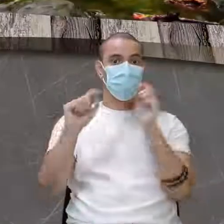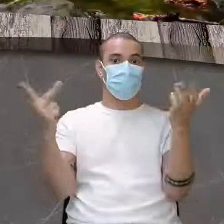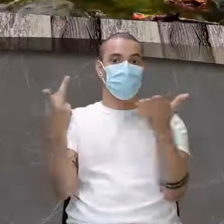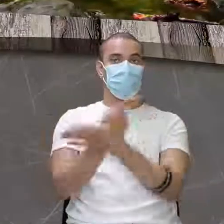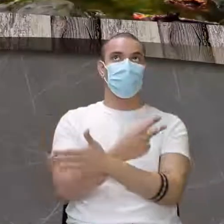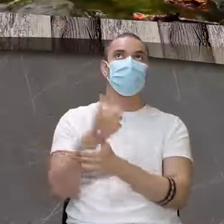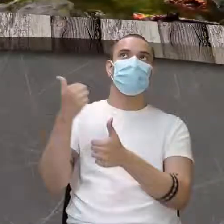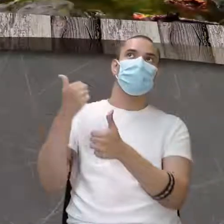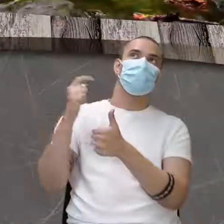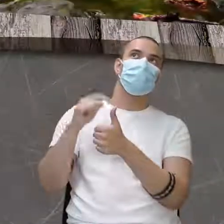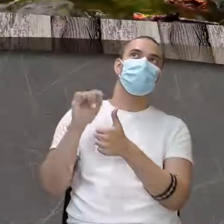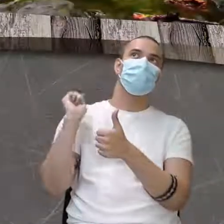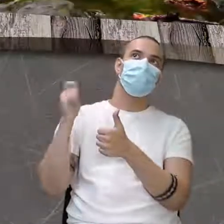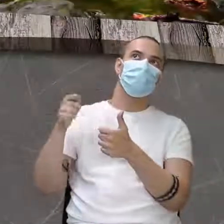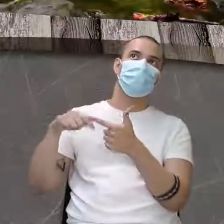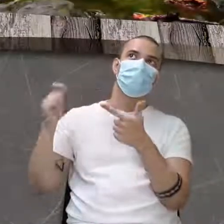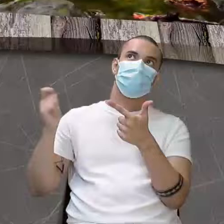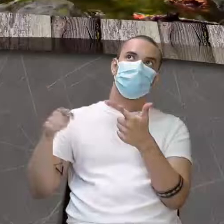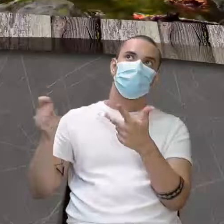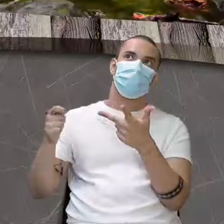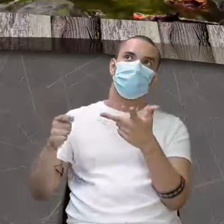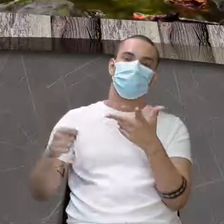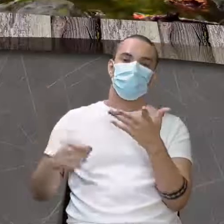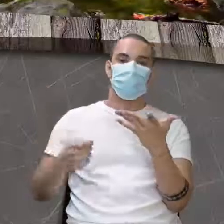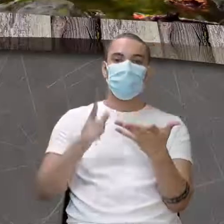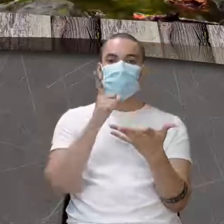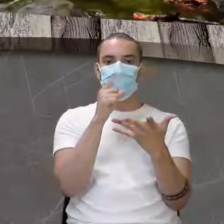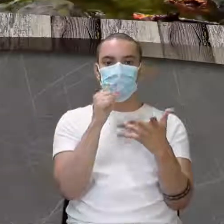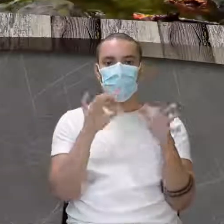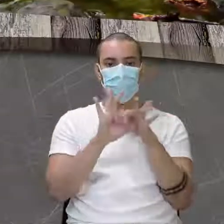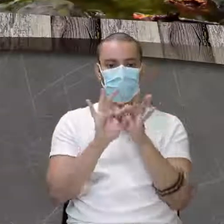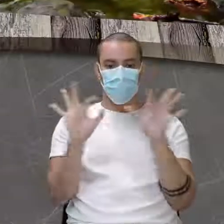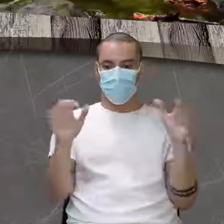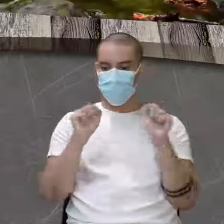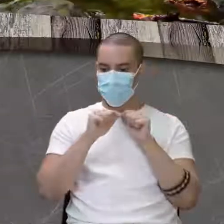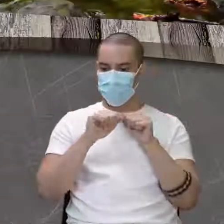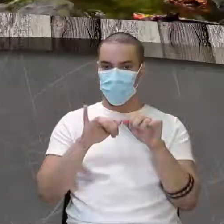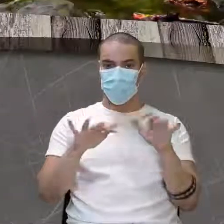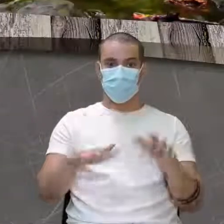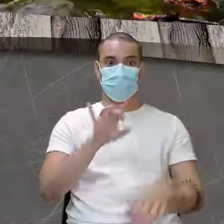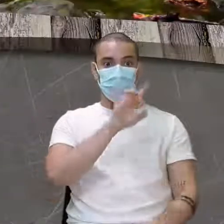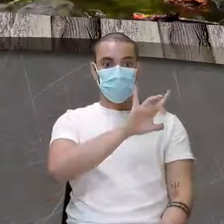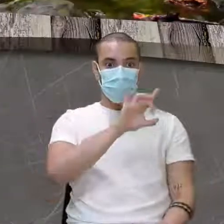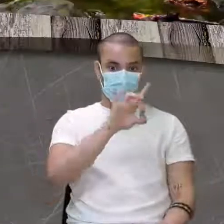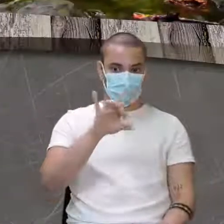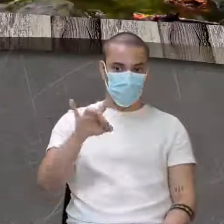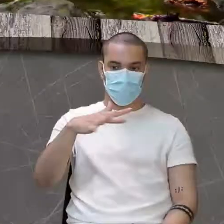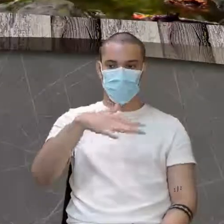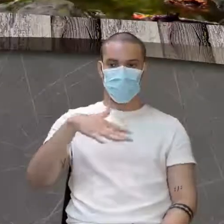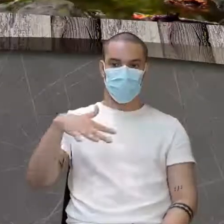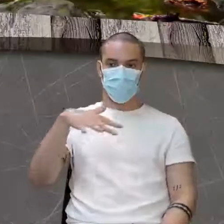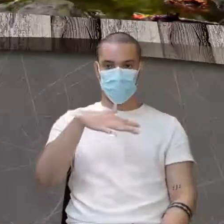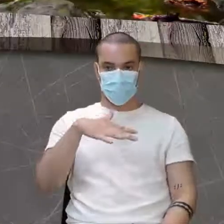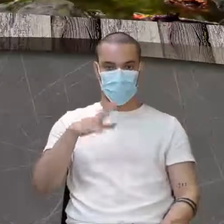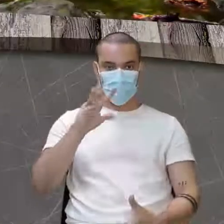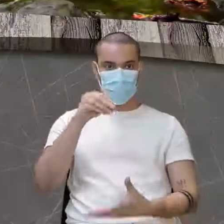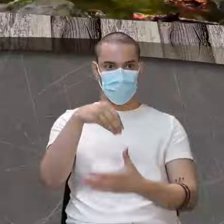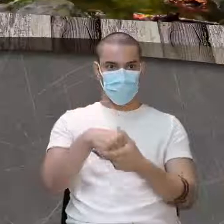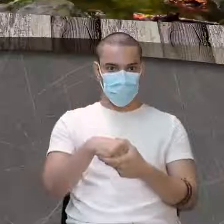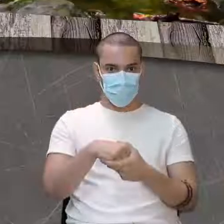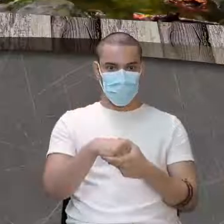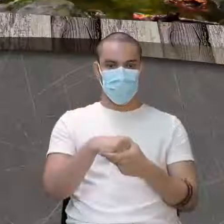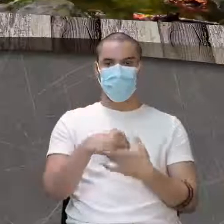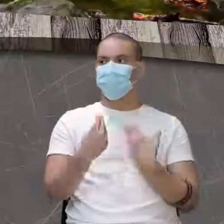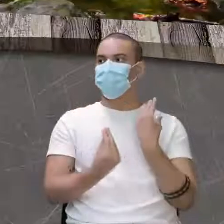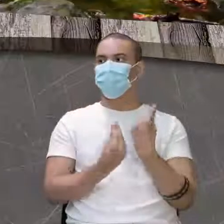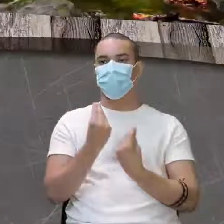eventos, tá? Que vão permitir que essa água esteja disponível para cada um dos ambientes, no